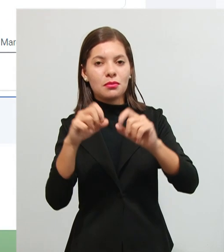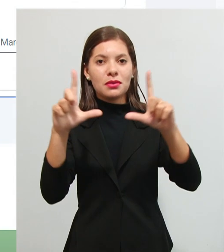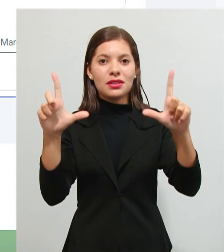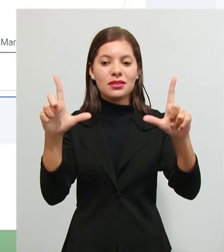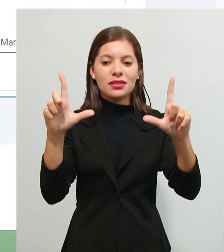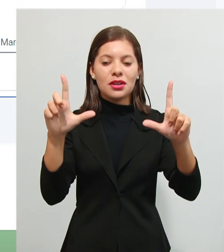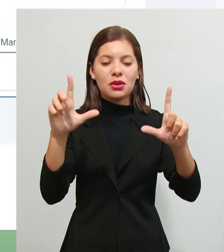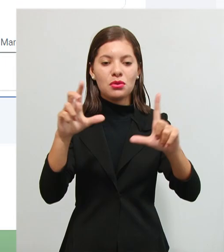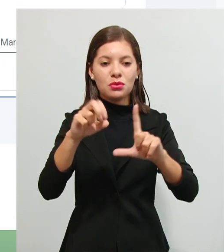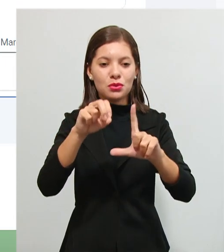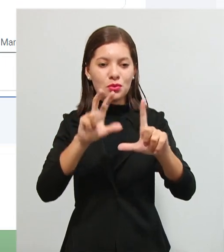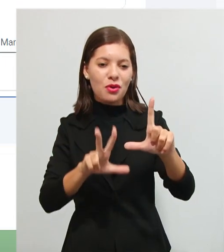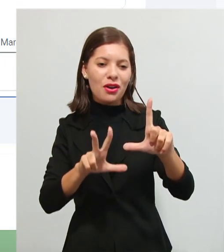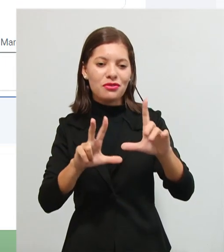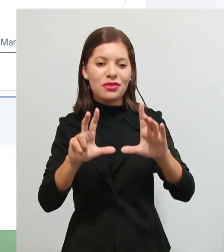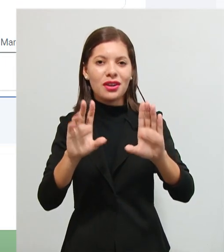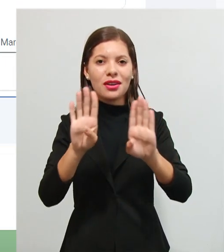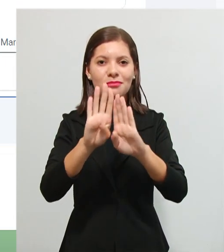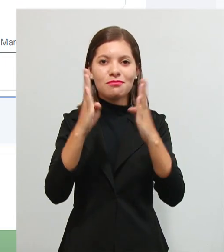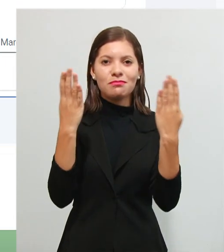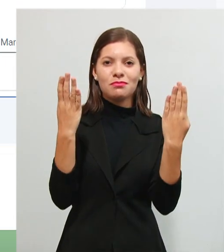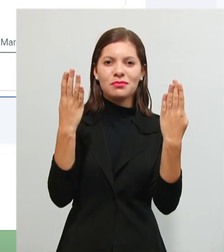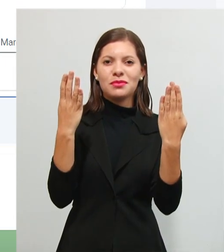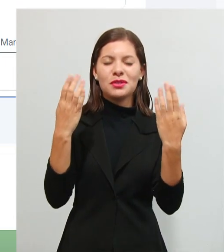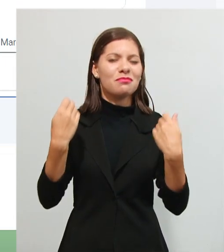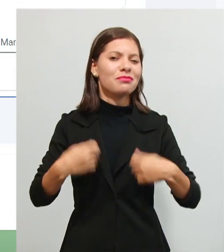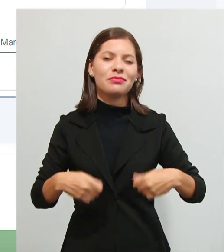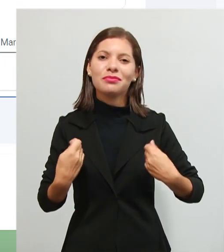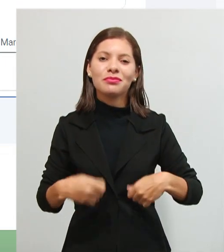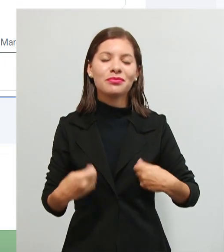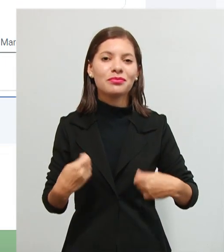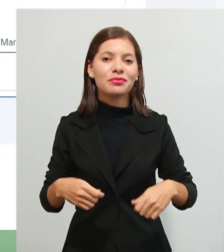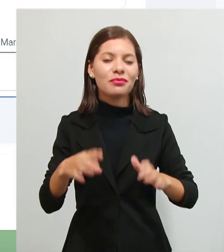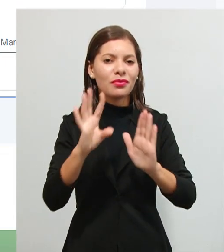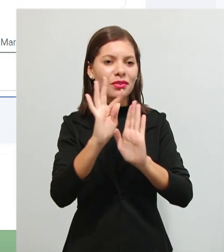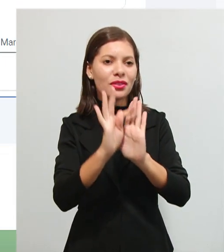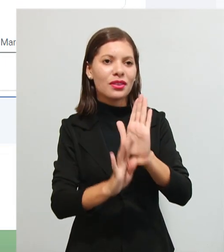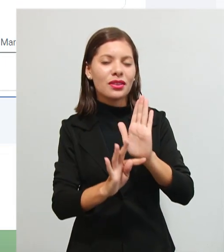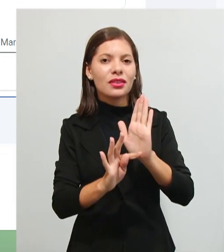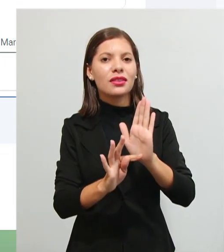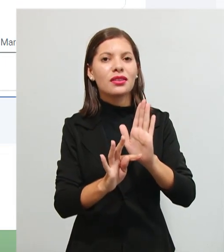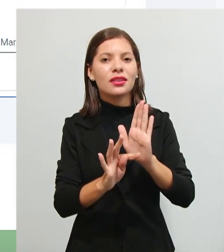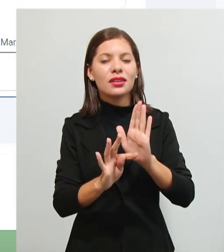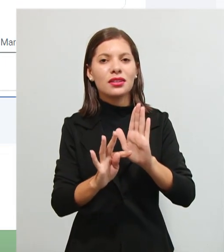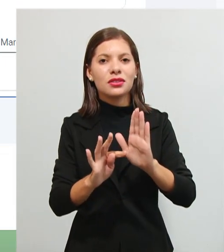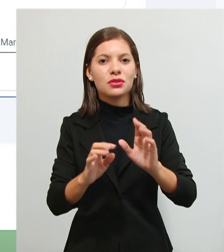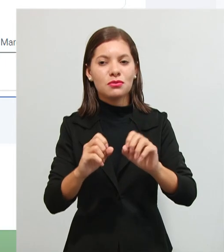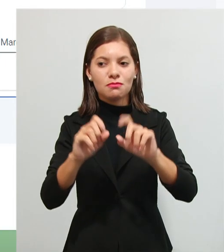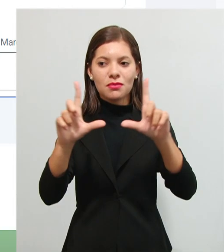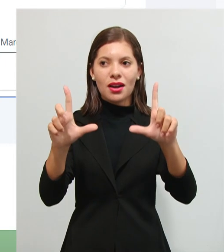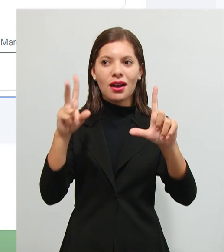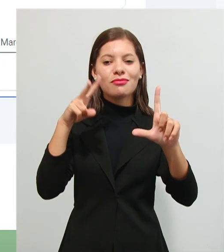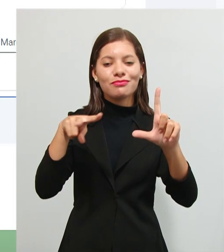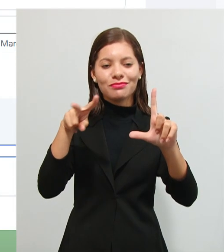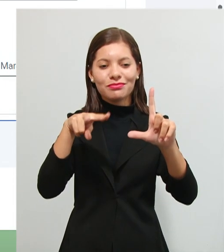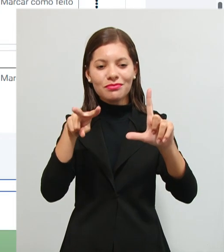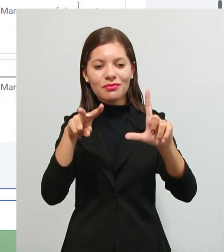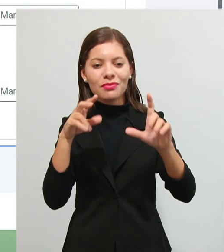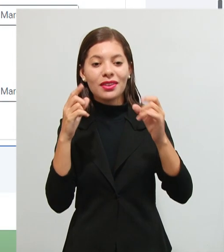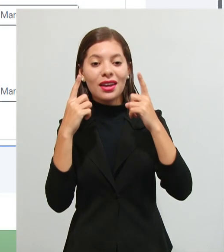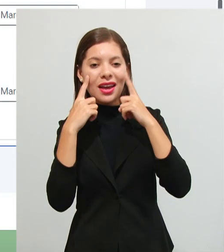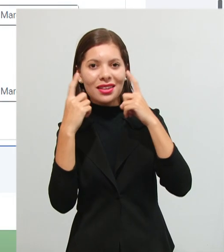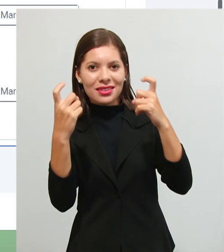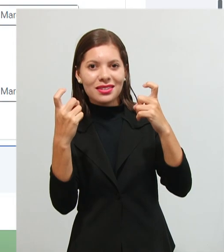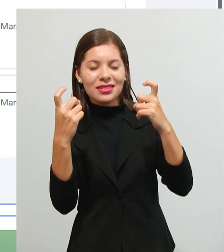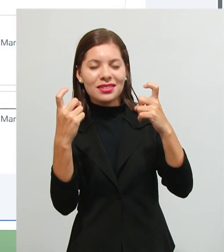Ele não precisa abrir. Então, todo o texto que eu fizesse, que eu digitasse ali dentro, ia ficar visível aqui. É interessante quando a